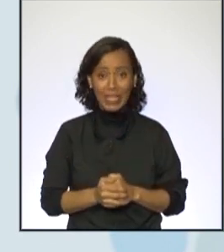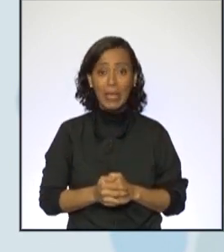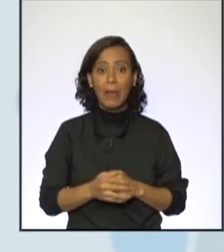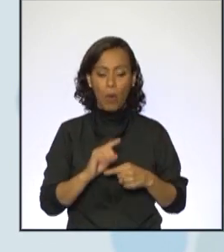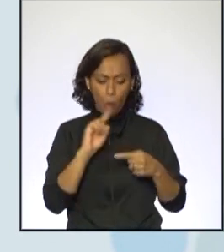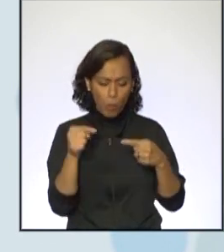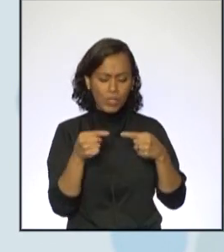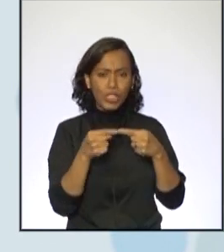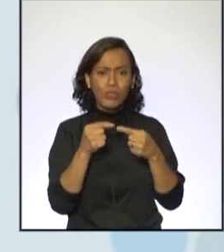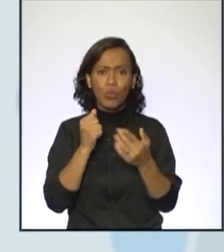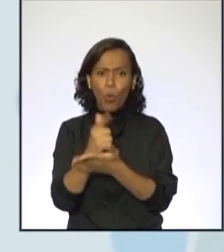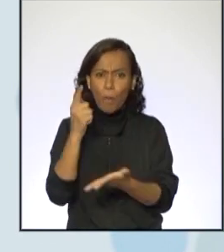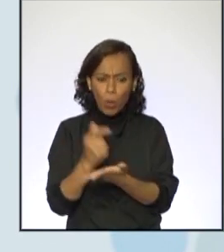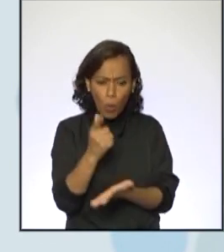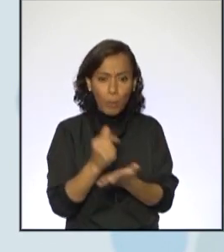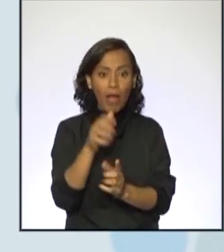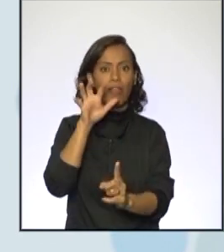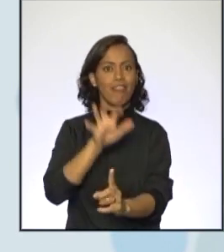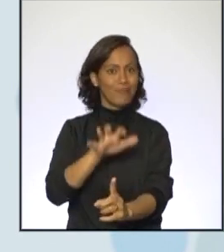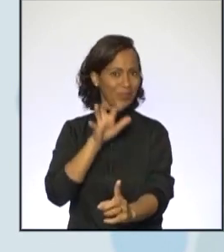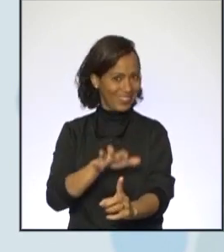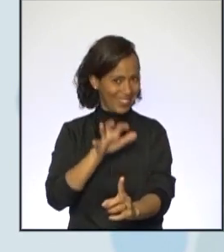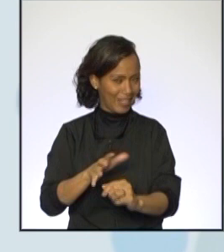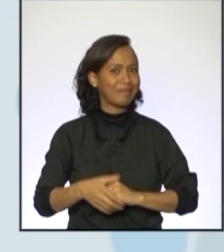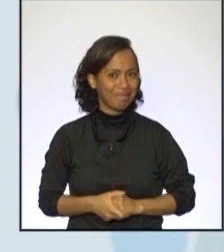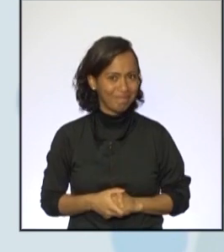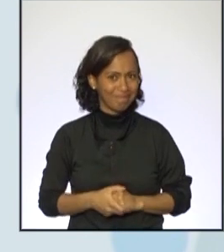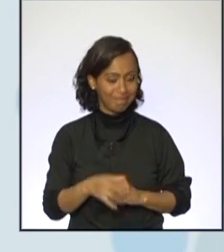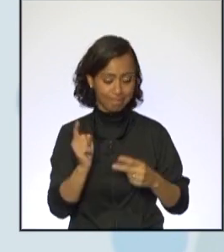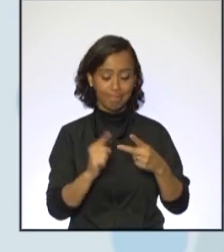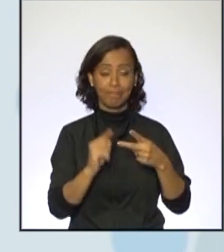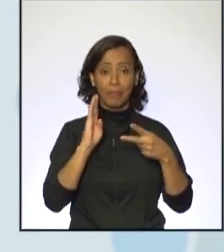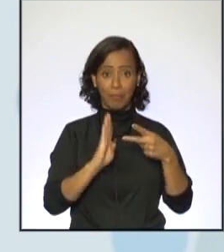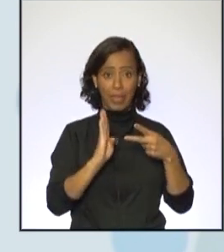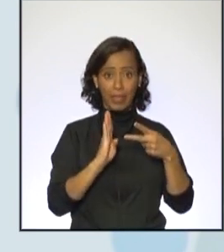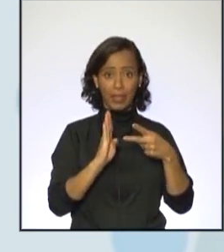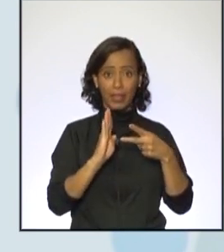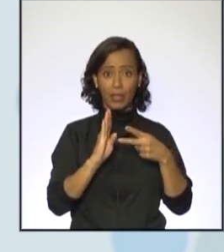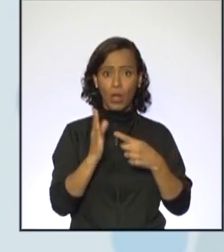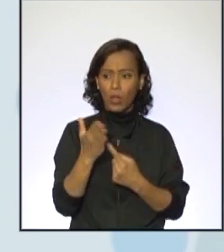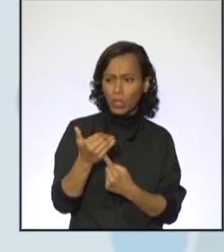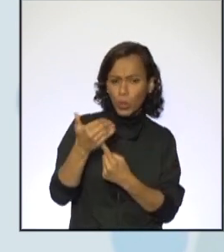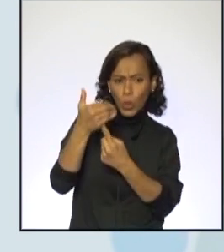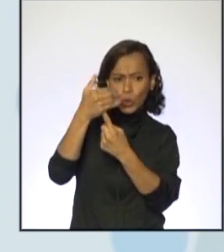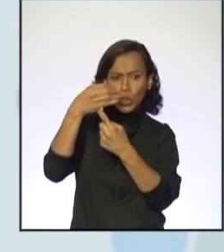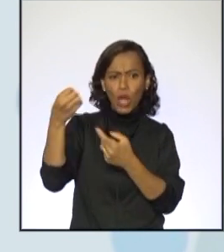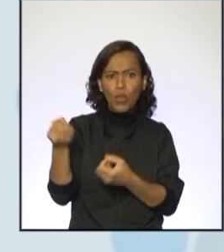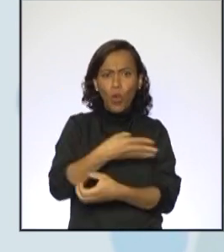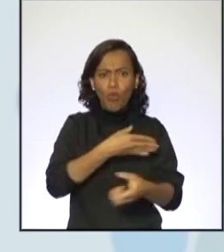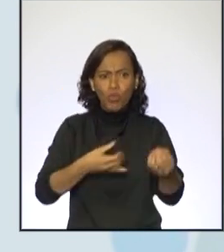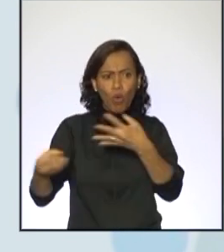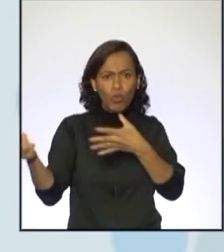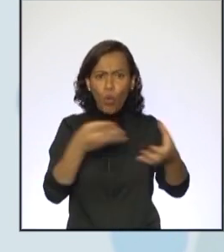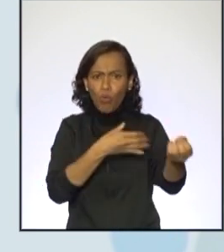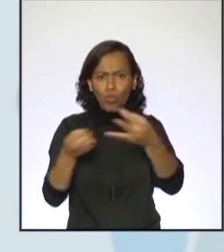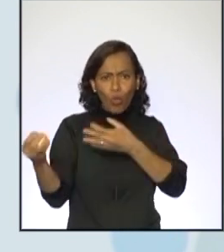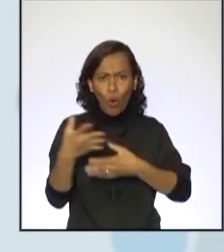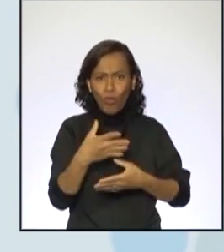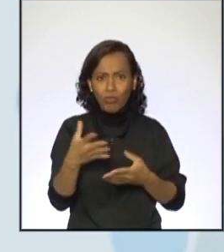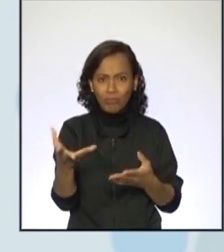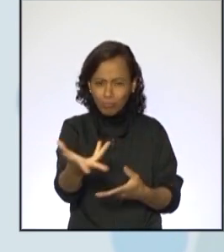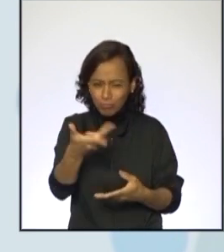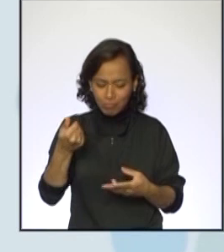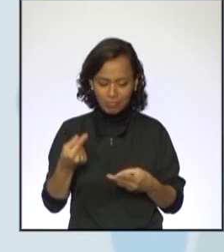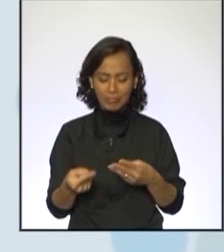comprarem o produto. Letra B, apresentar as características inovadoras. Letra C, dar ordem de compra. Letra